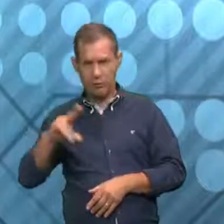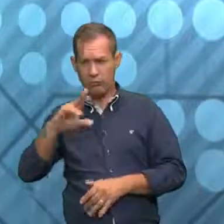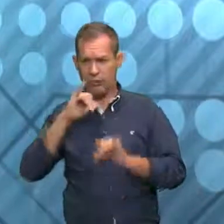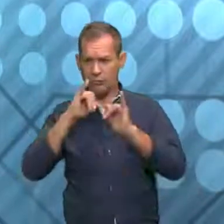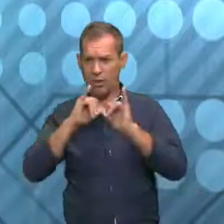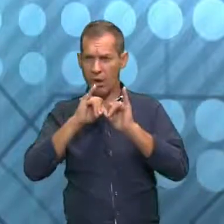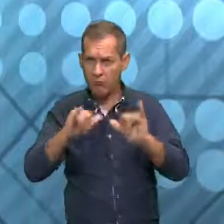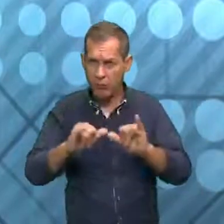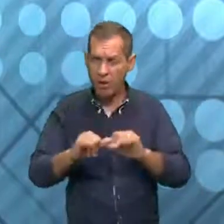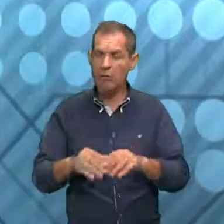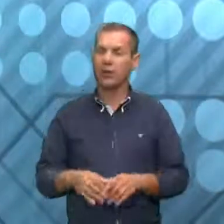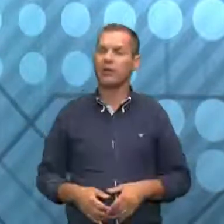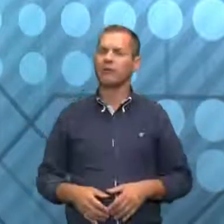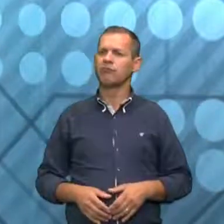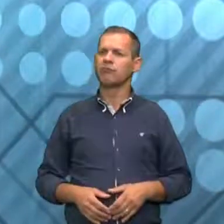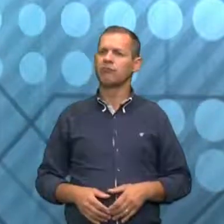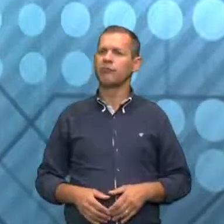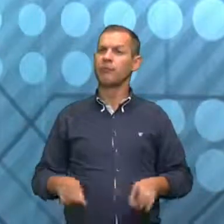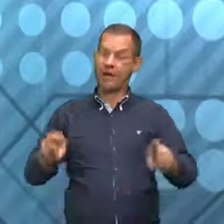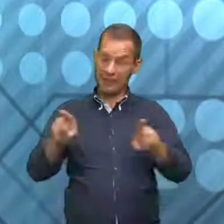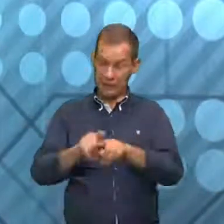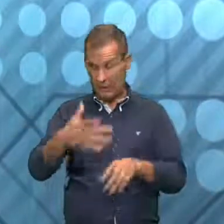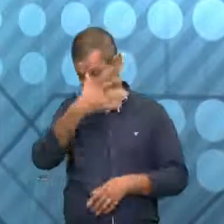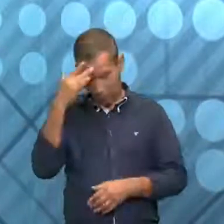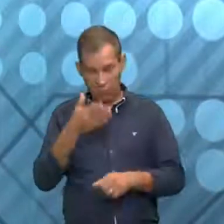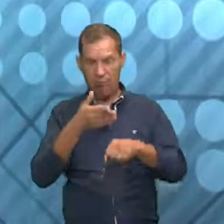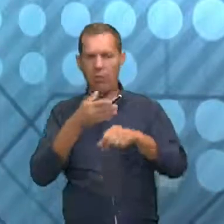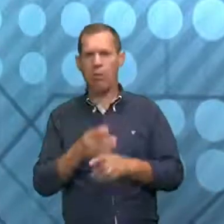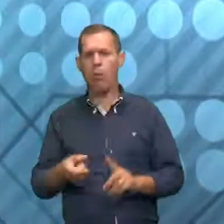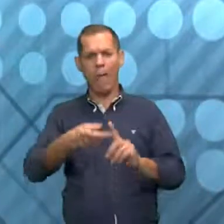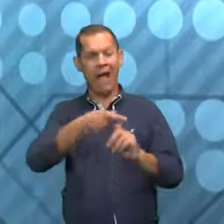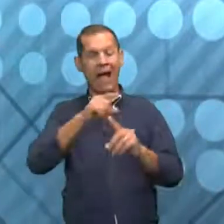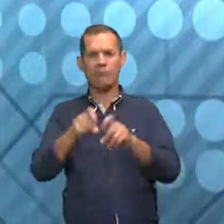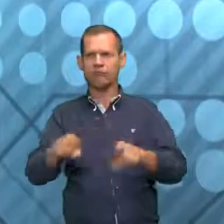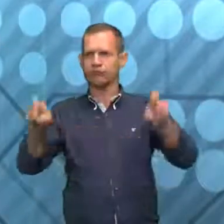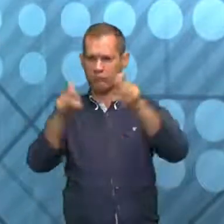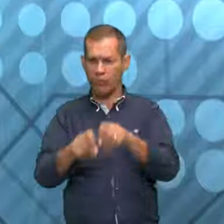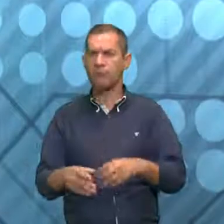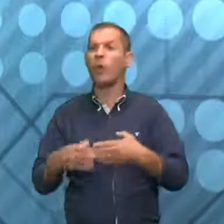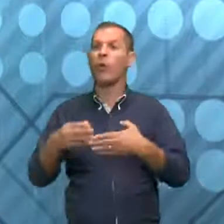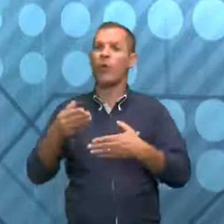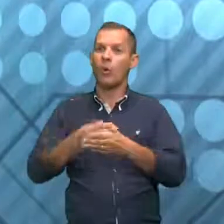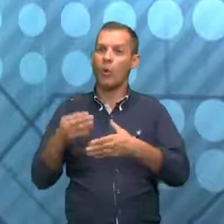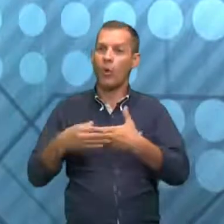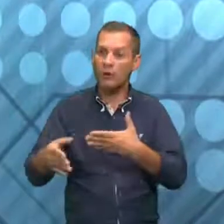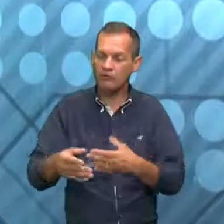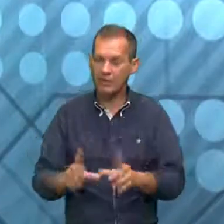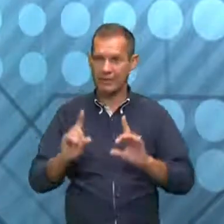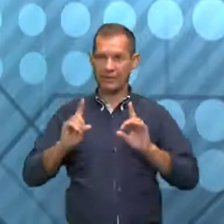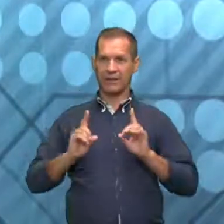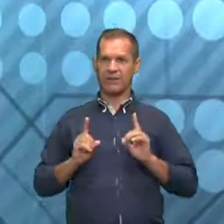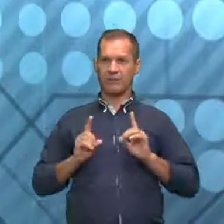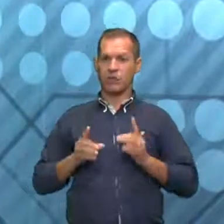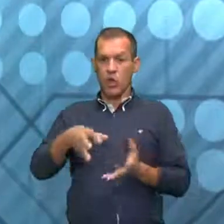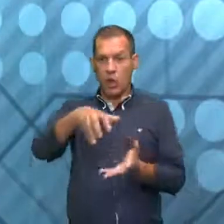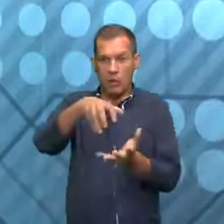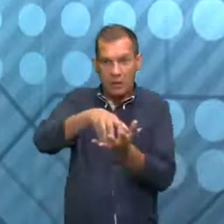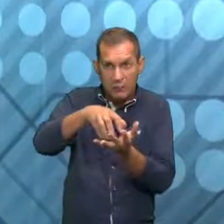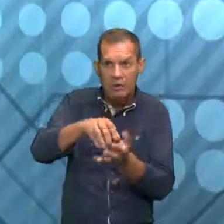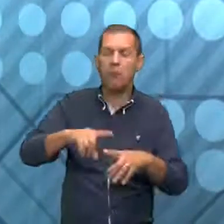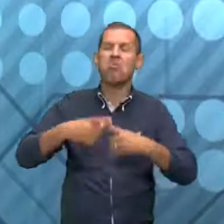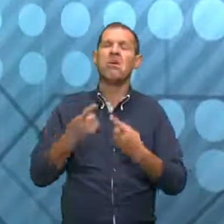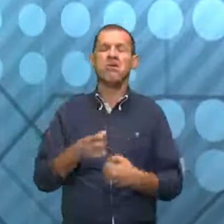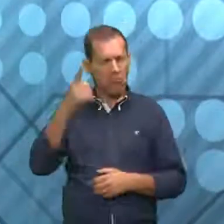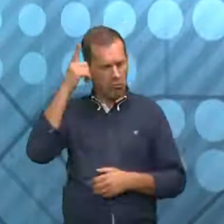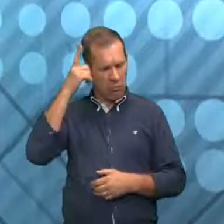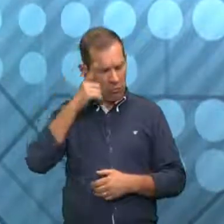mensagem durante a transmissão, ou então se alguém invadir seu computador e o arquivo tiver protegido, tiver criptografado,